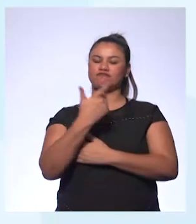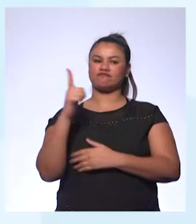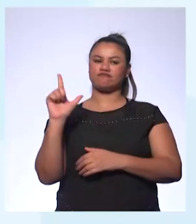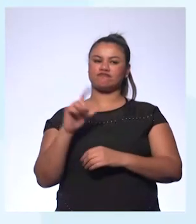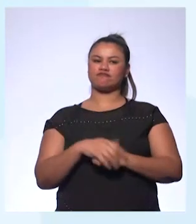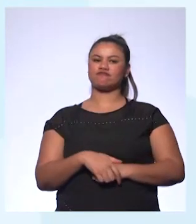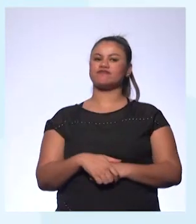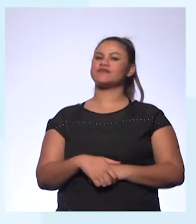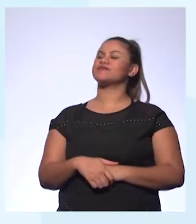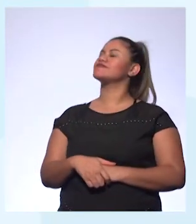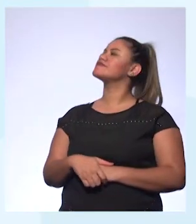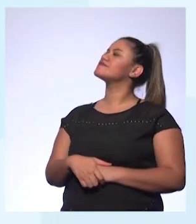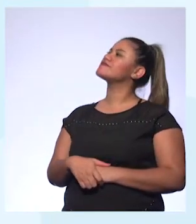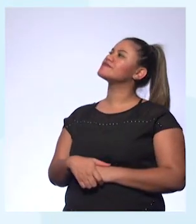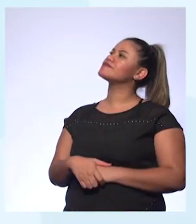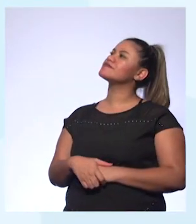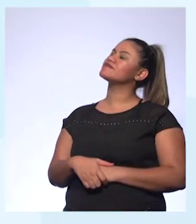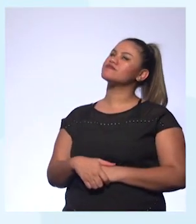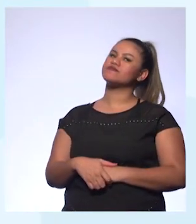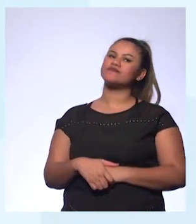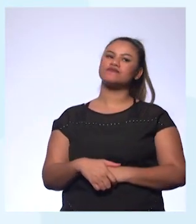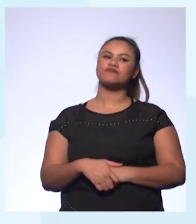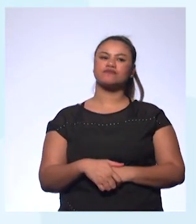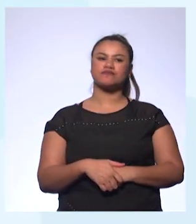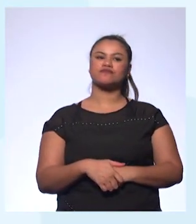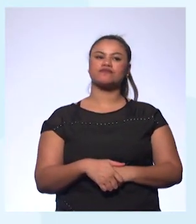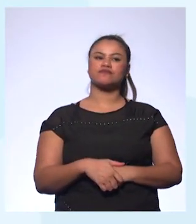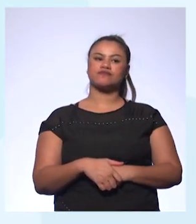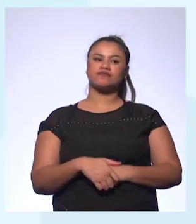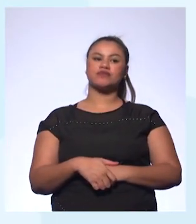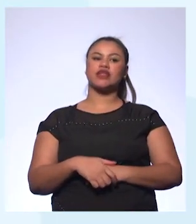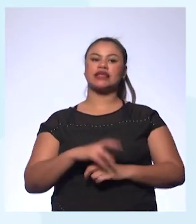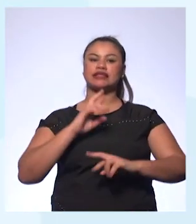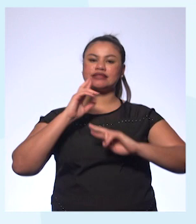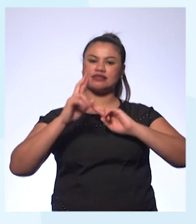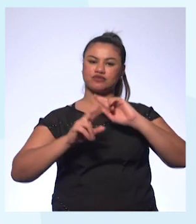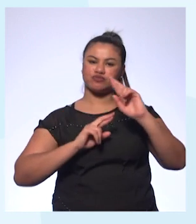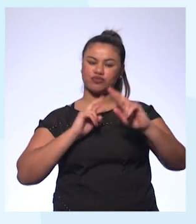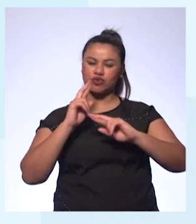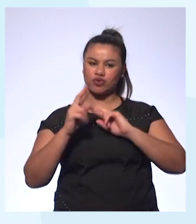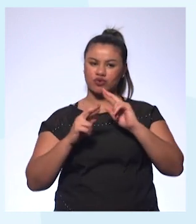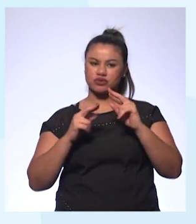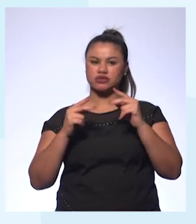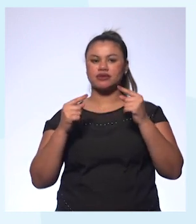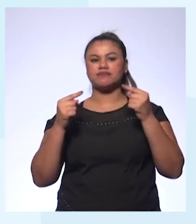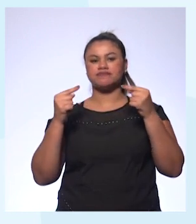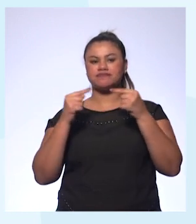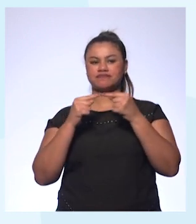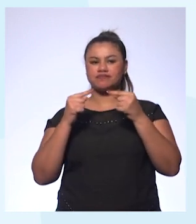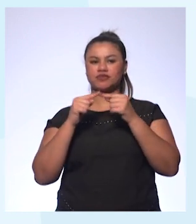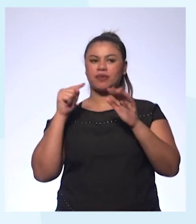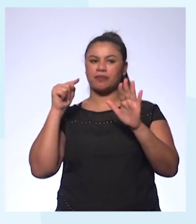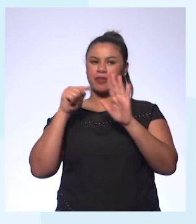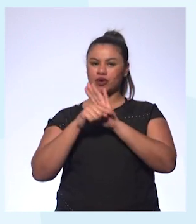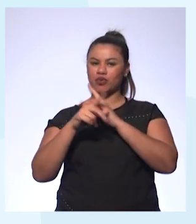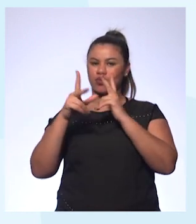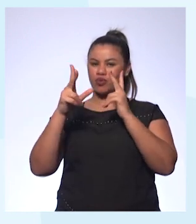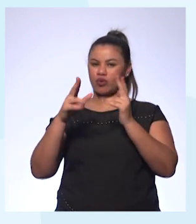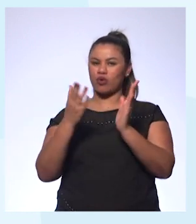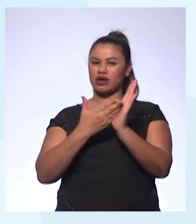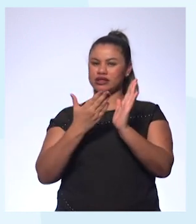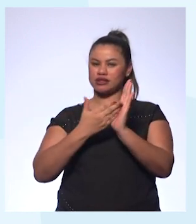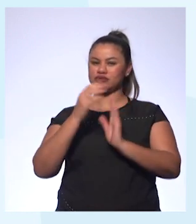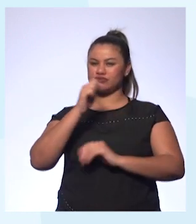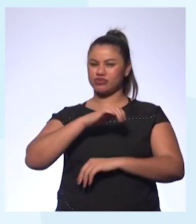What Will take you in the future essas respostas ela essa essa pergunta é parecida com a pergunta que tá no